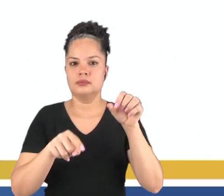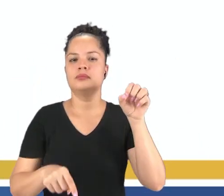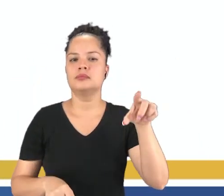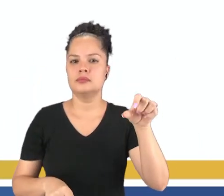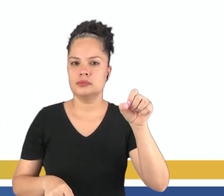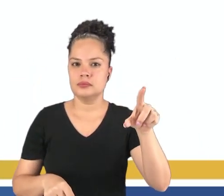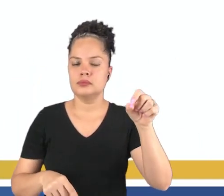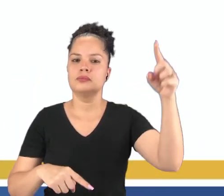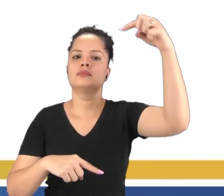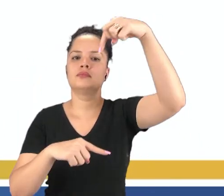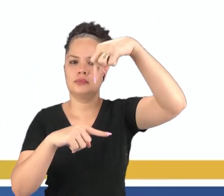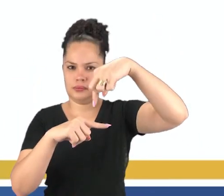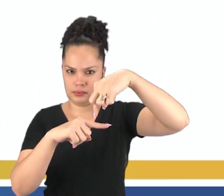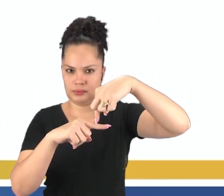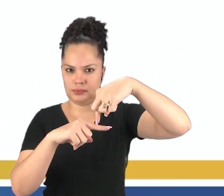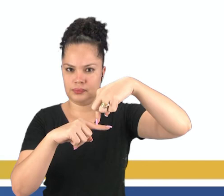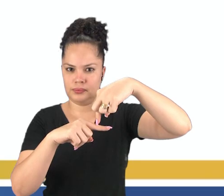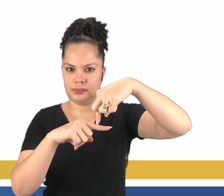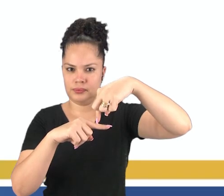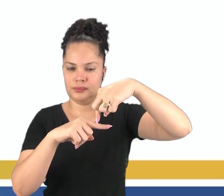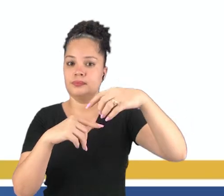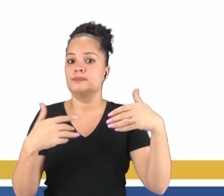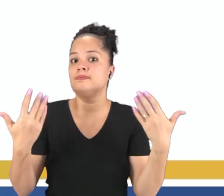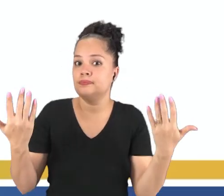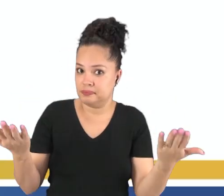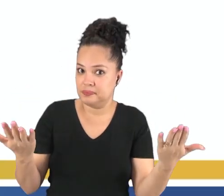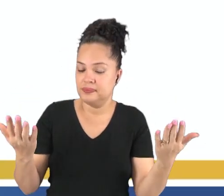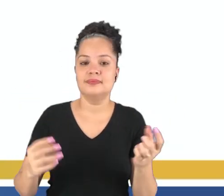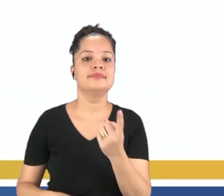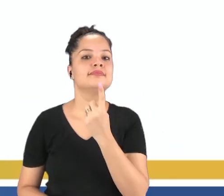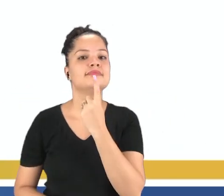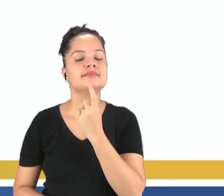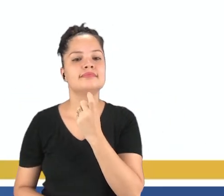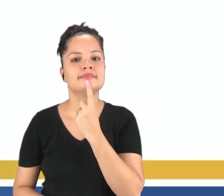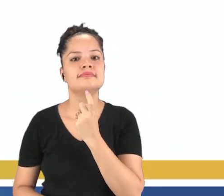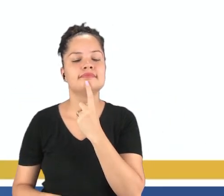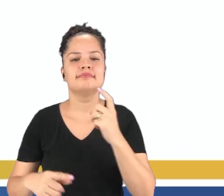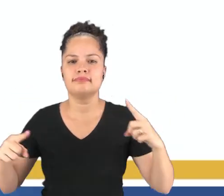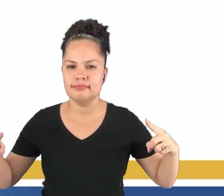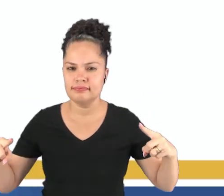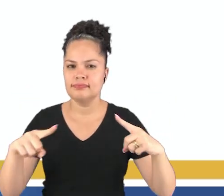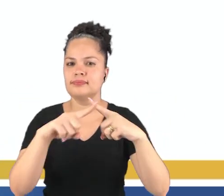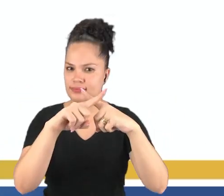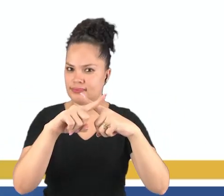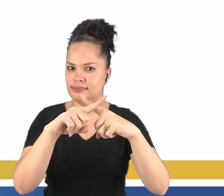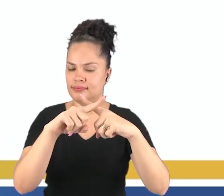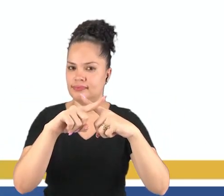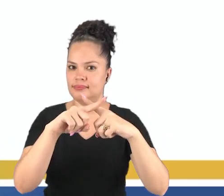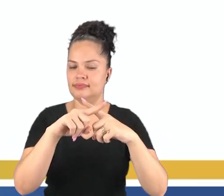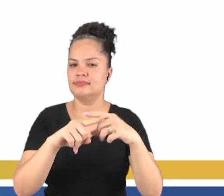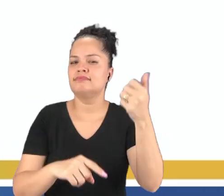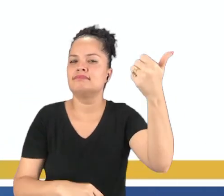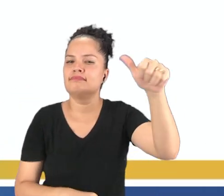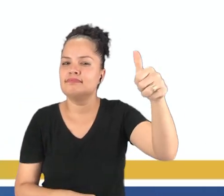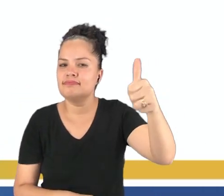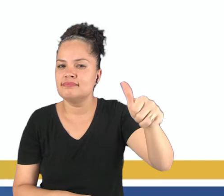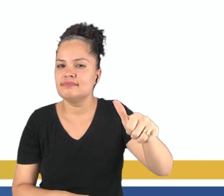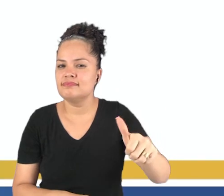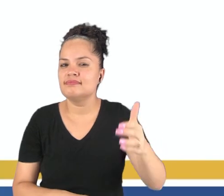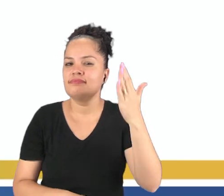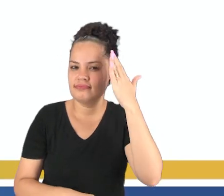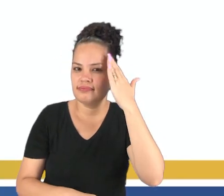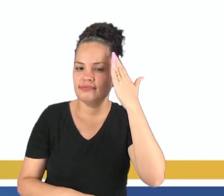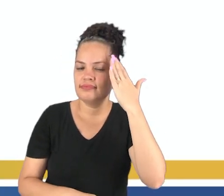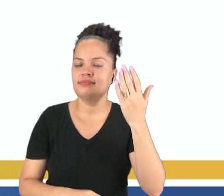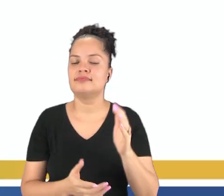são perpendiculares? E aí? E os vermelhos, eles são paralelos? Então, vamos analisar caso a caso. Primeiro,